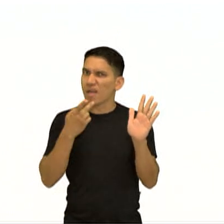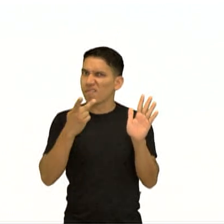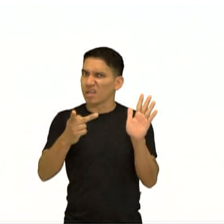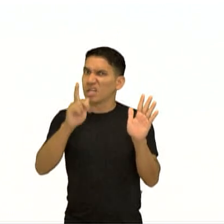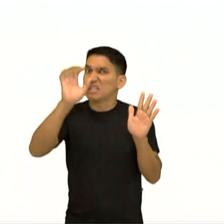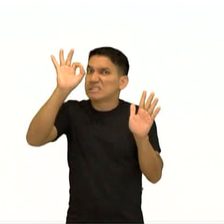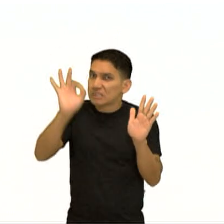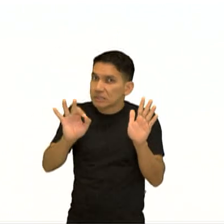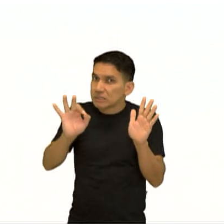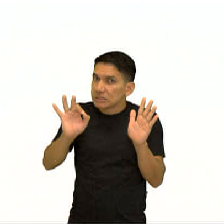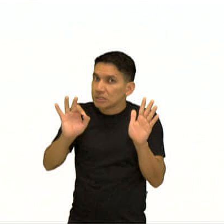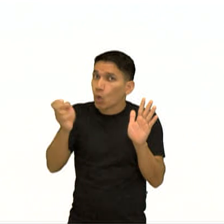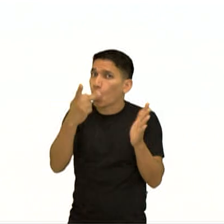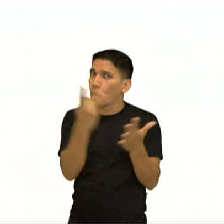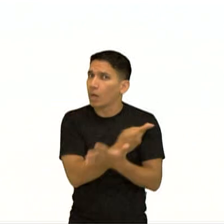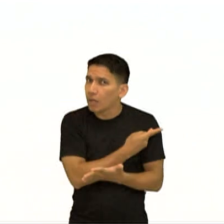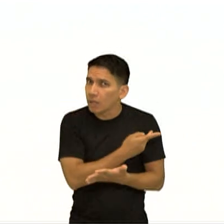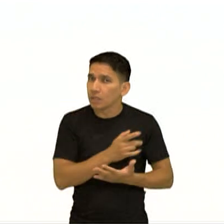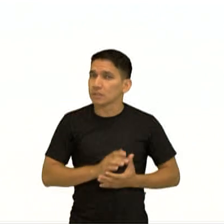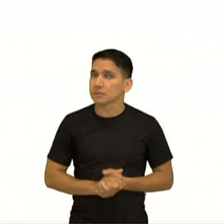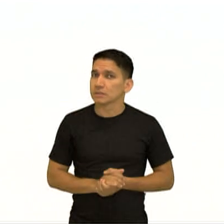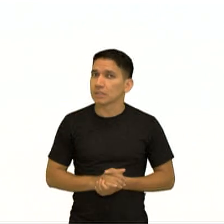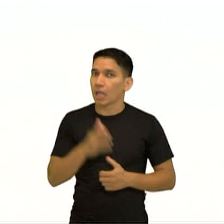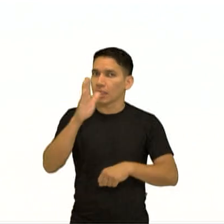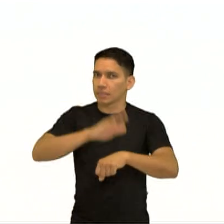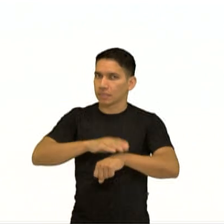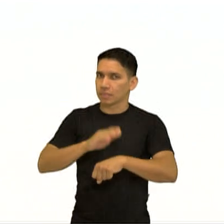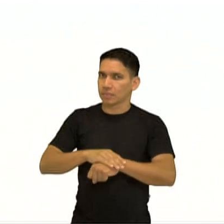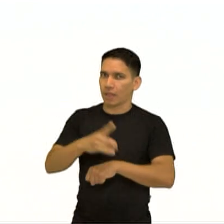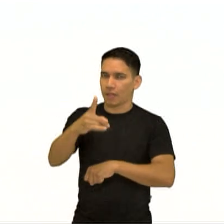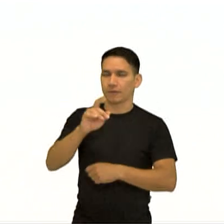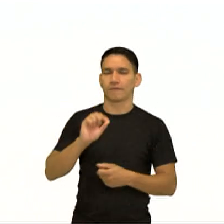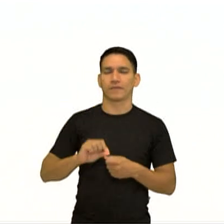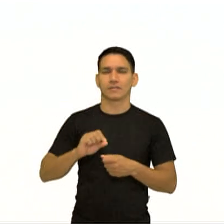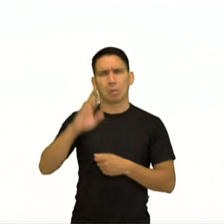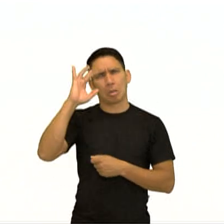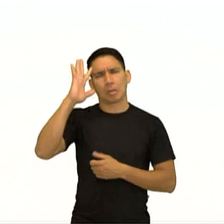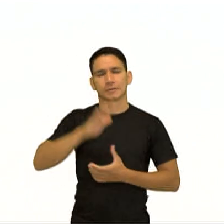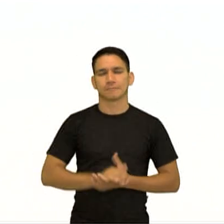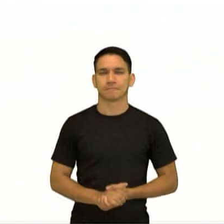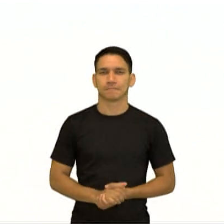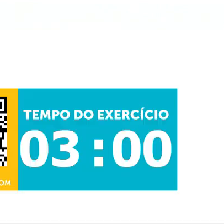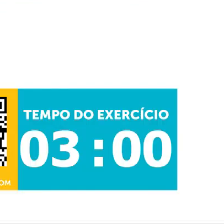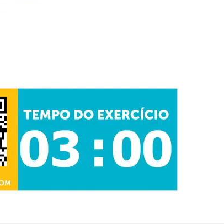afirmação ela é falsa ou ela é verdadeira? O tempo está na tela para você. Pensa aí.